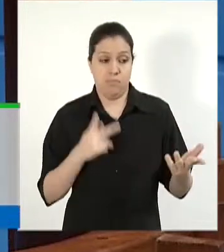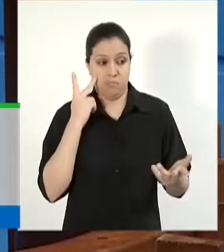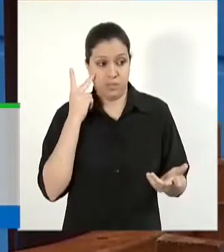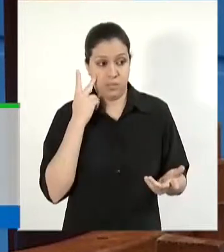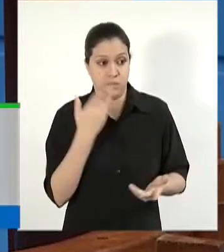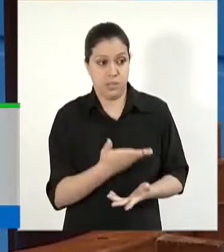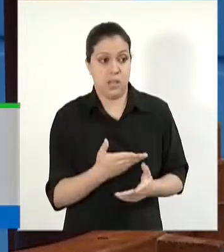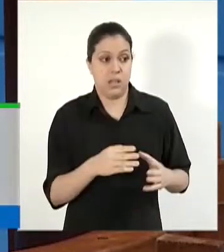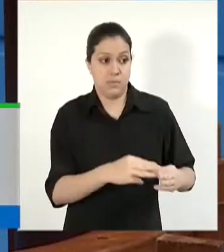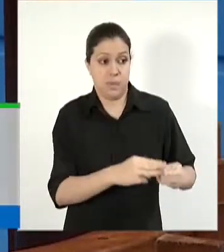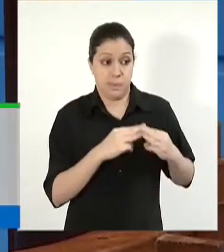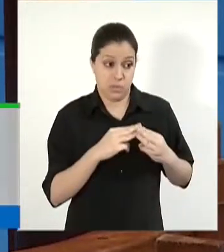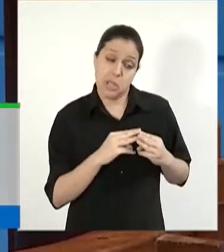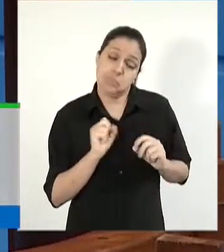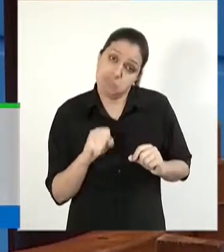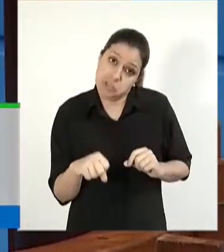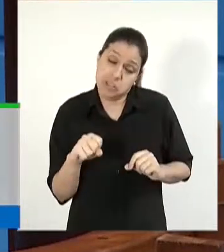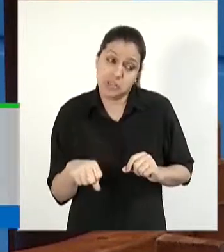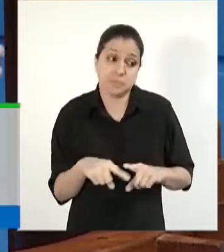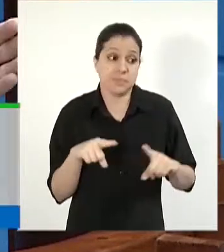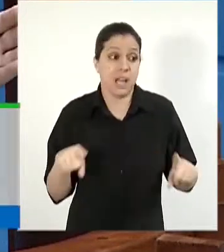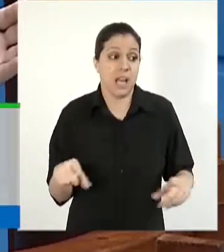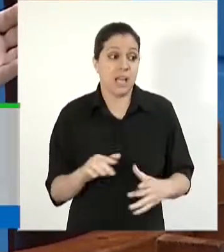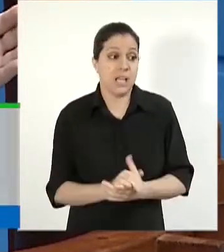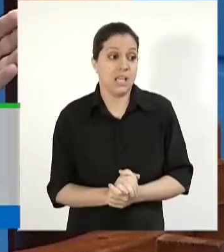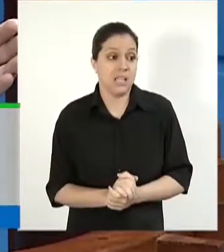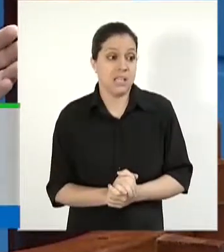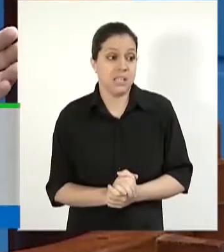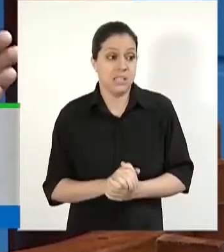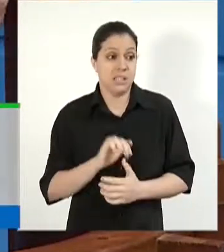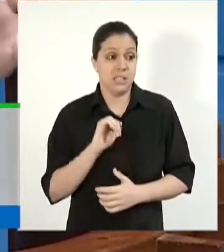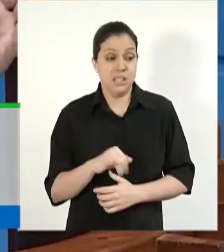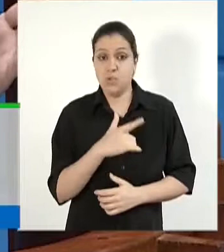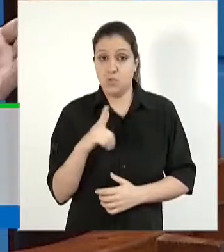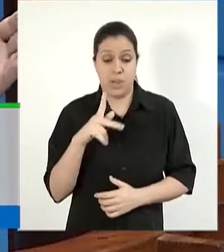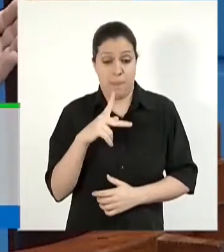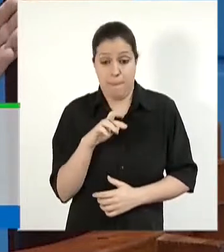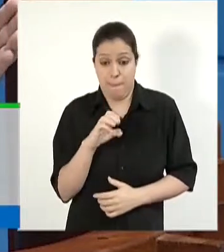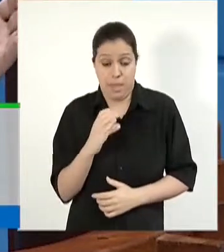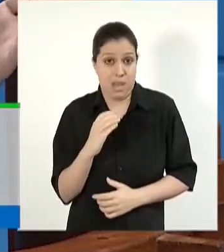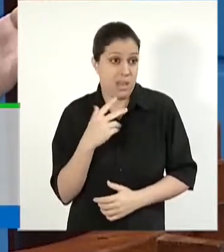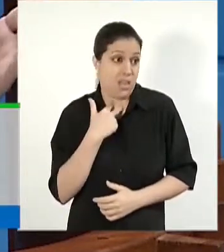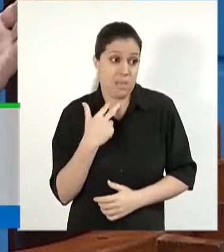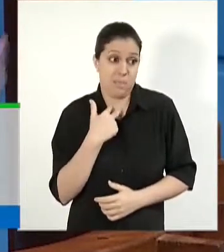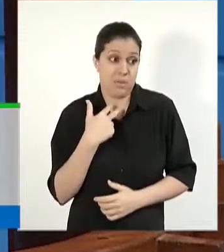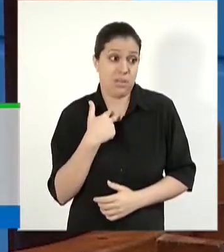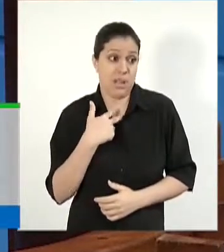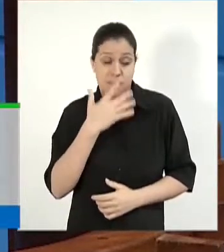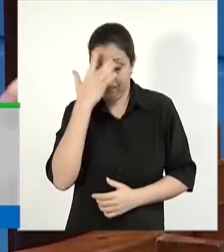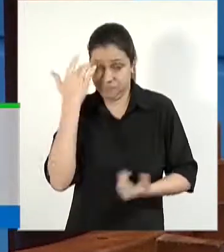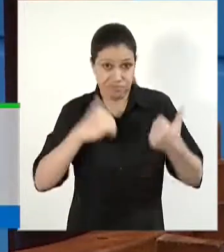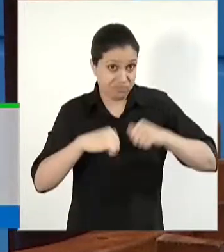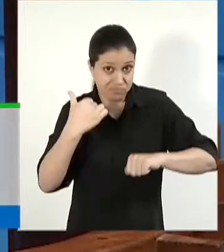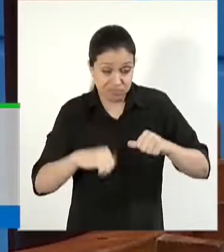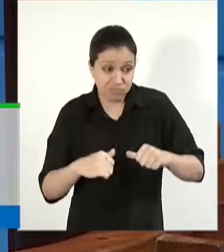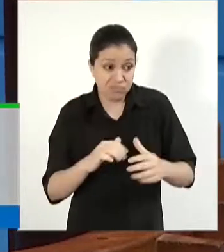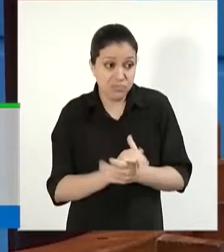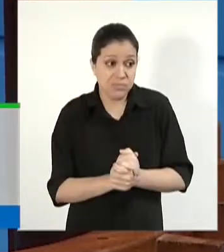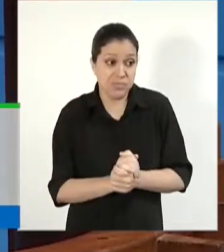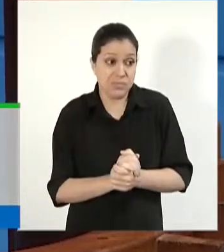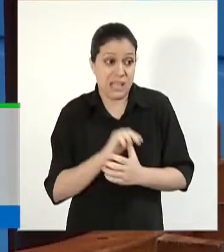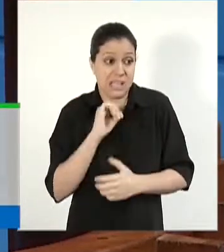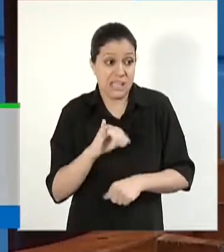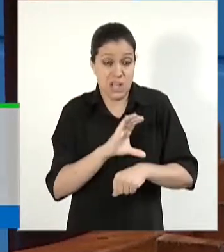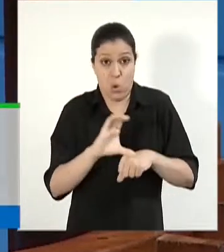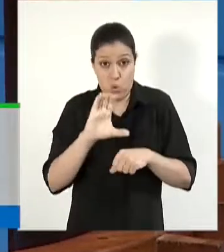da moção? Poderíamos, mas sem essa PEC, não poderíamos analisar quando a nossa Constituição for